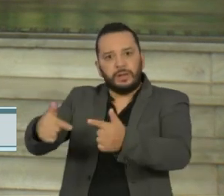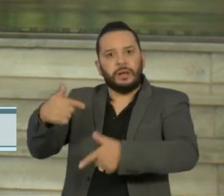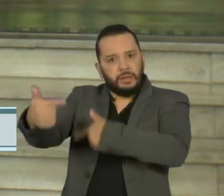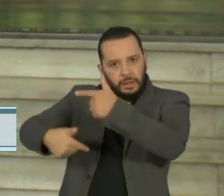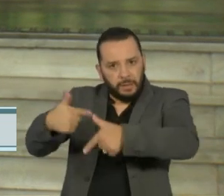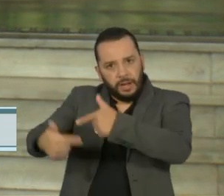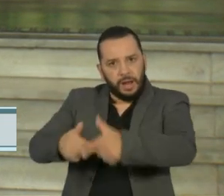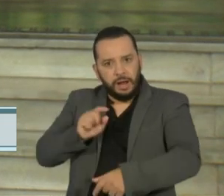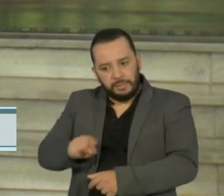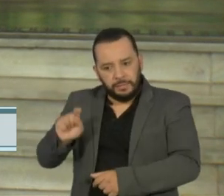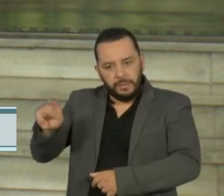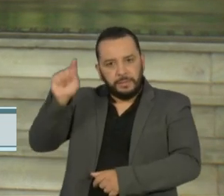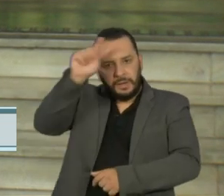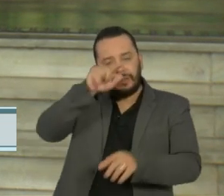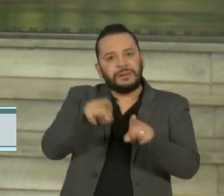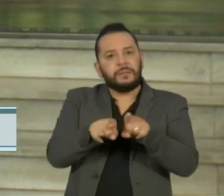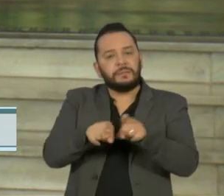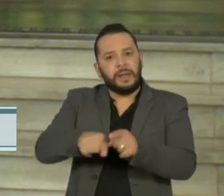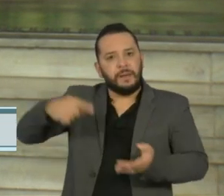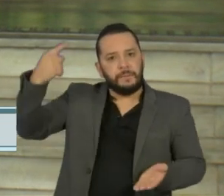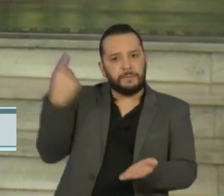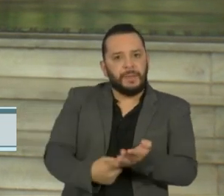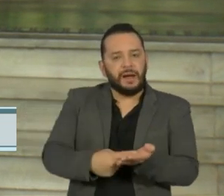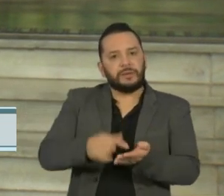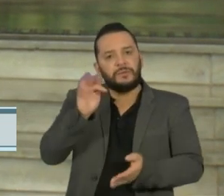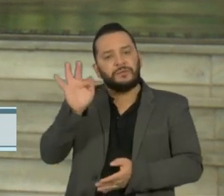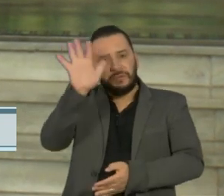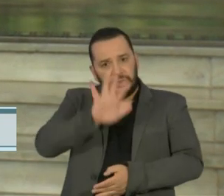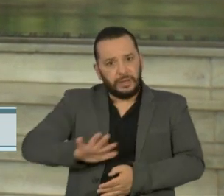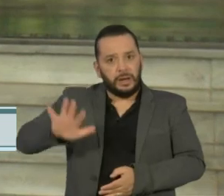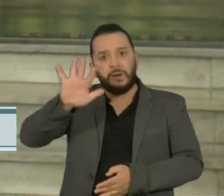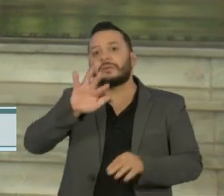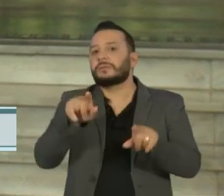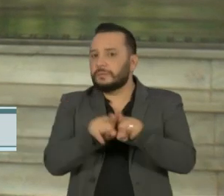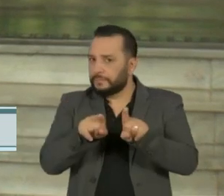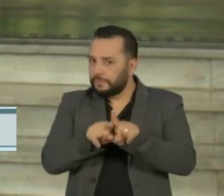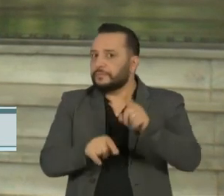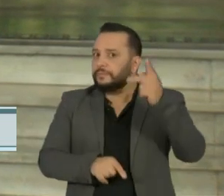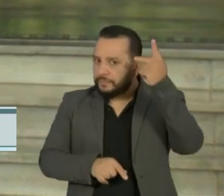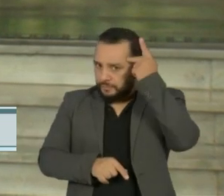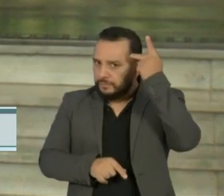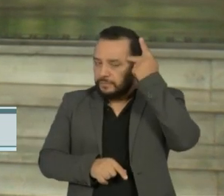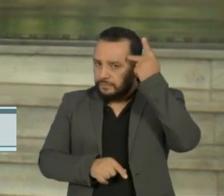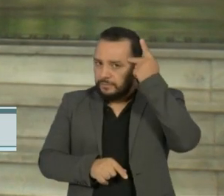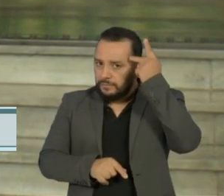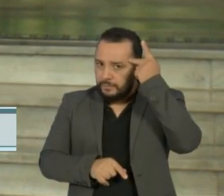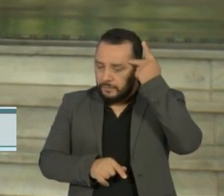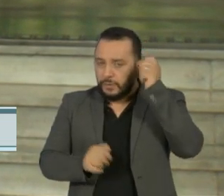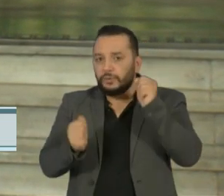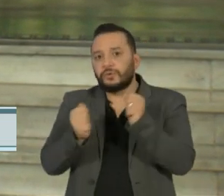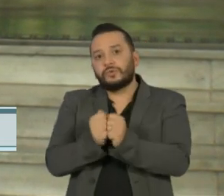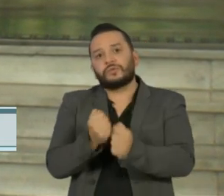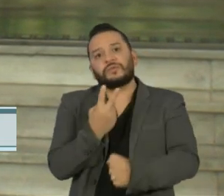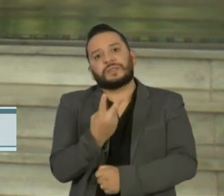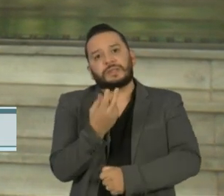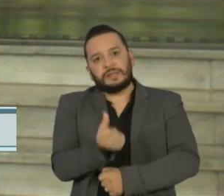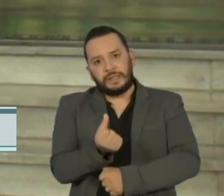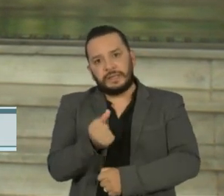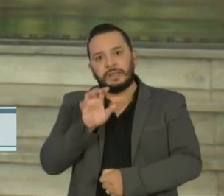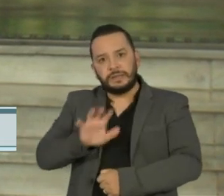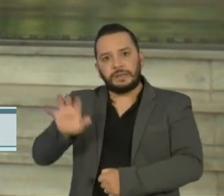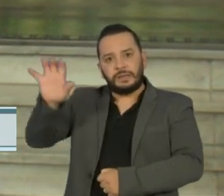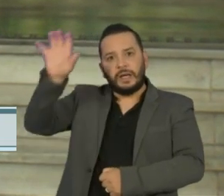São Paulo está ao lado dos outros 26 estados brasileiros para defender o interesse da população